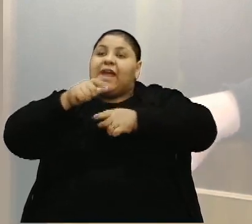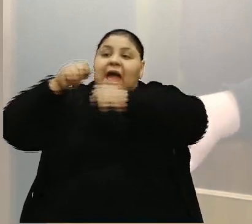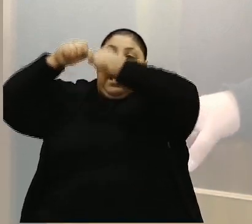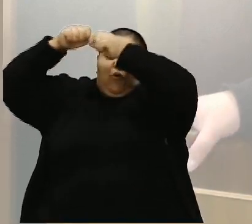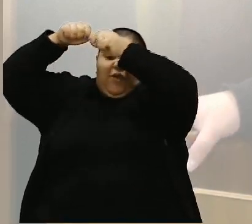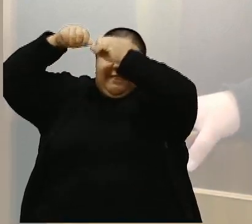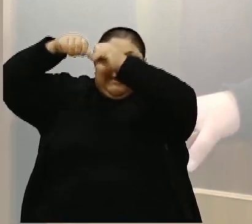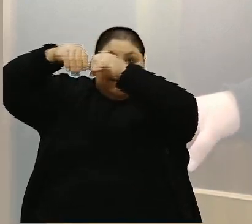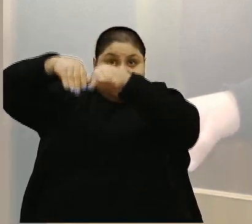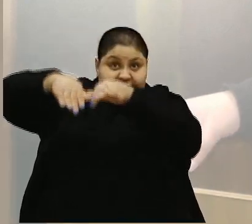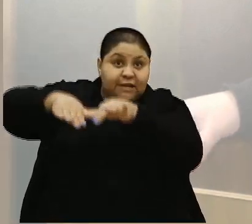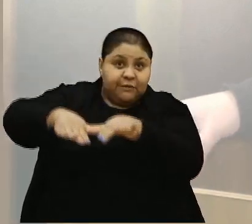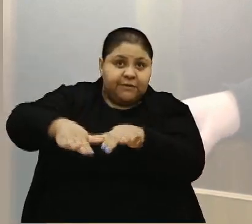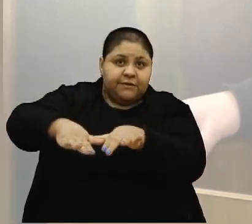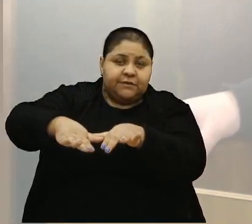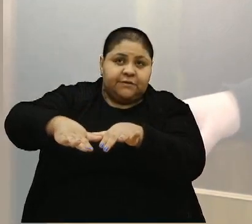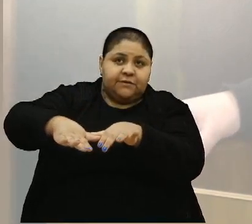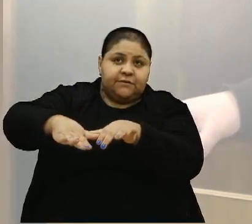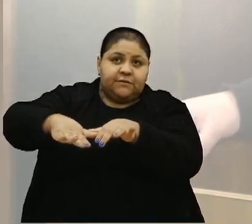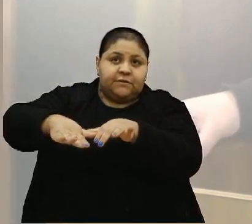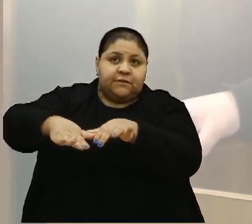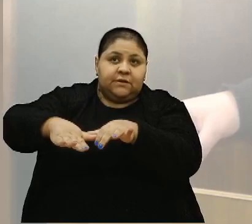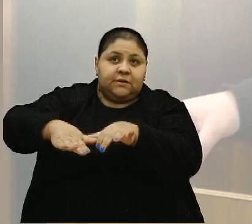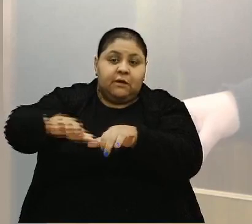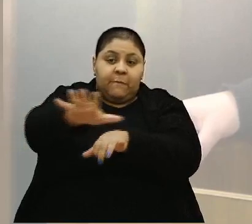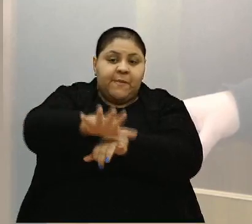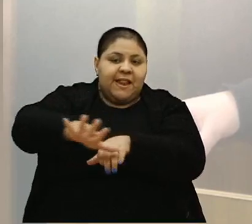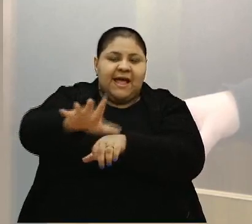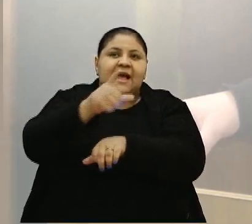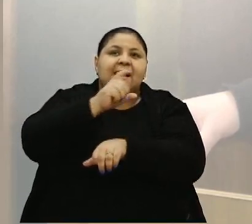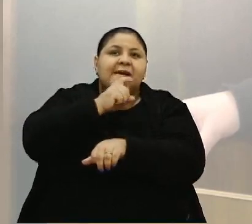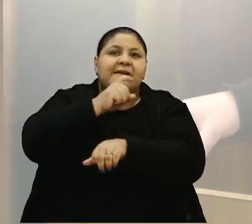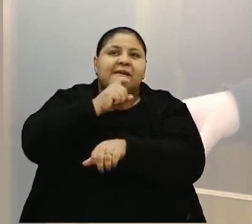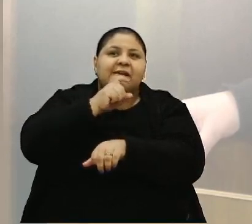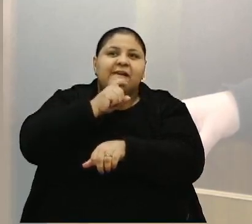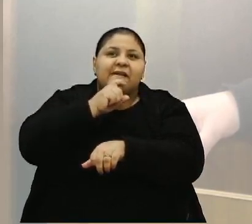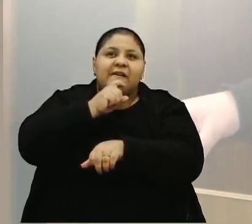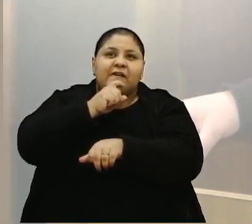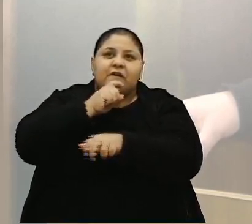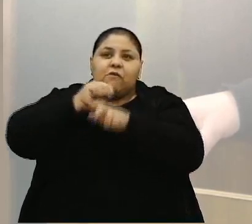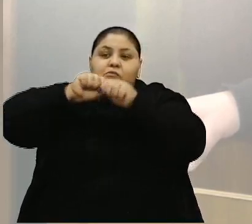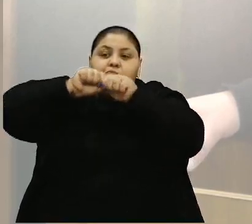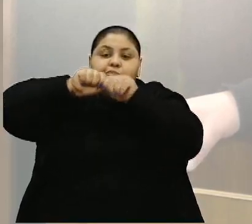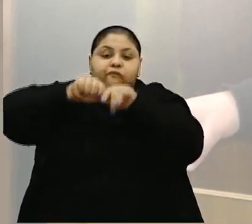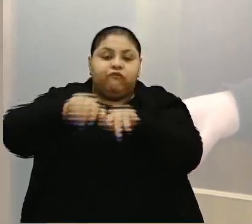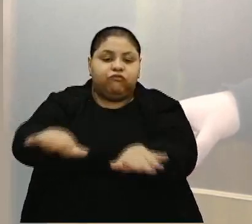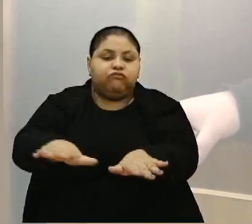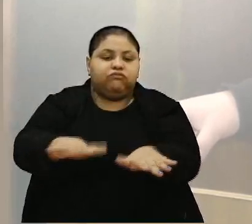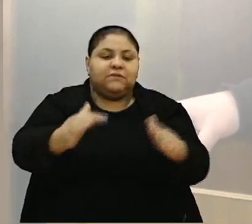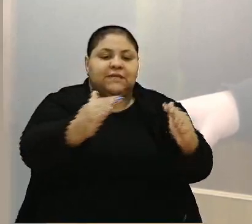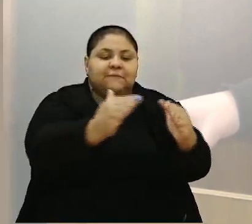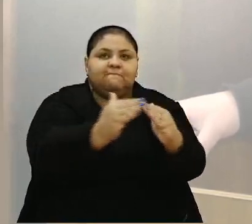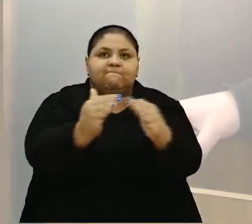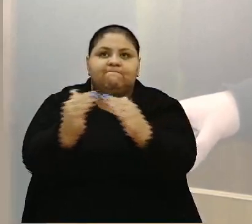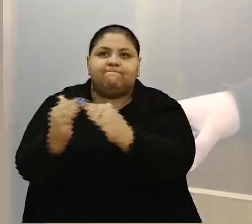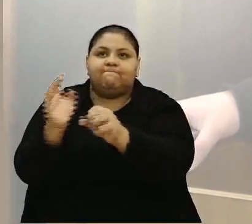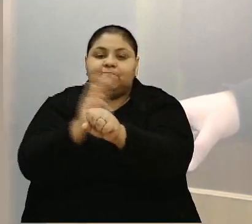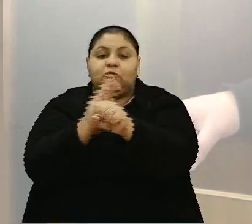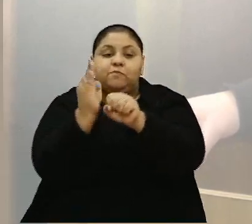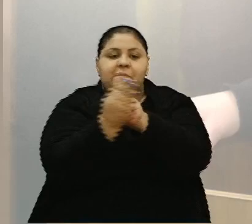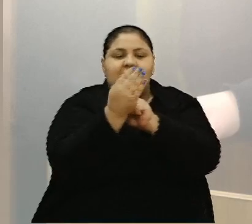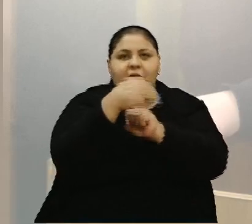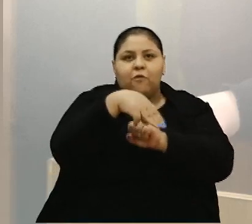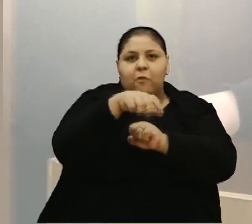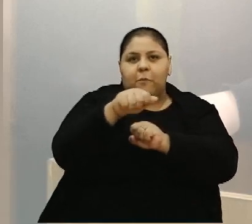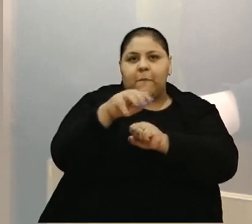descendo pelaquela área verde, está fazendo com que desbarranque sobre as casas do bairro Matioda. Então,